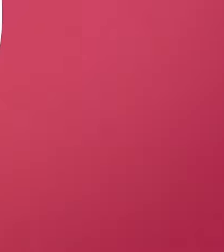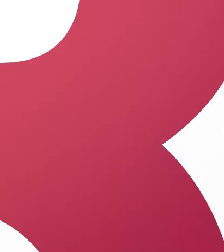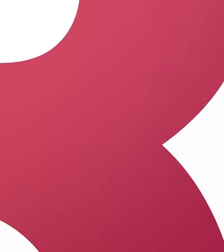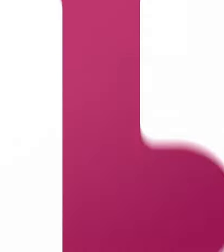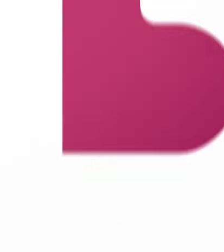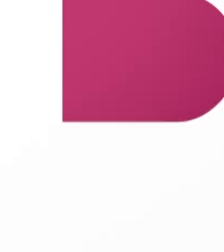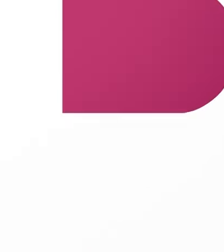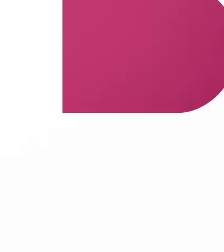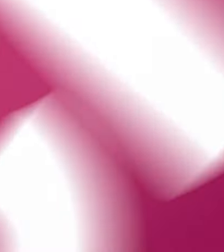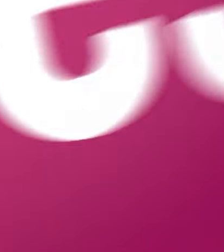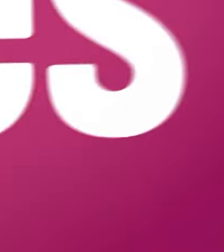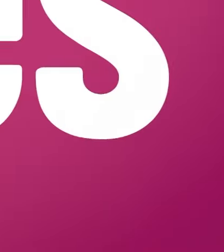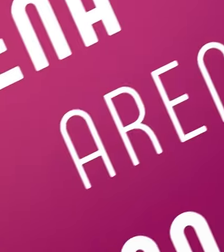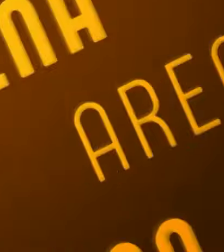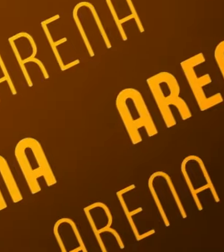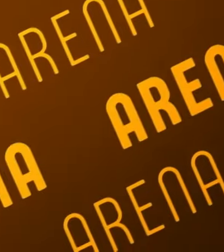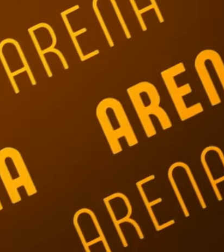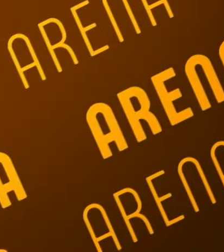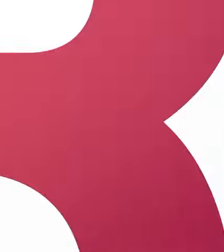C